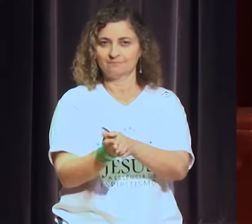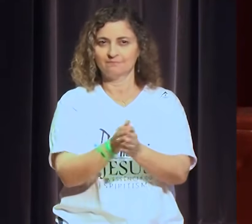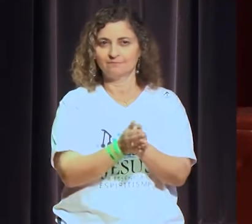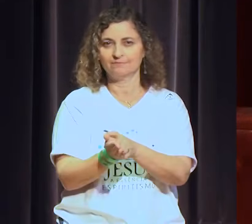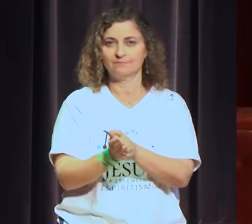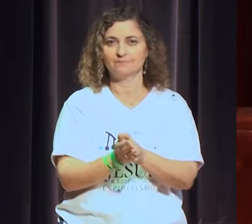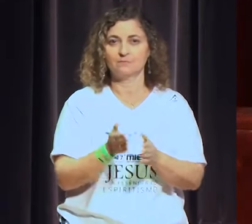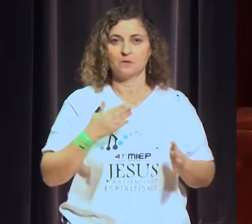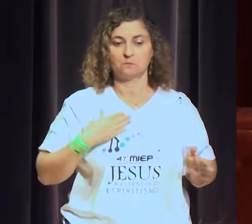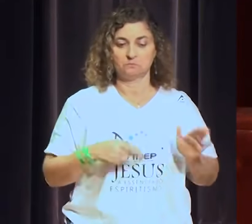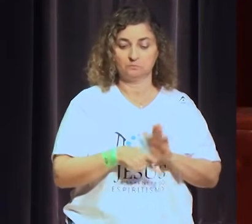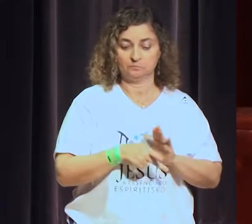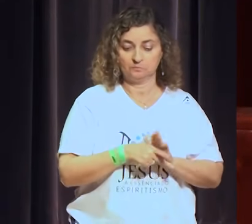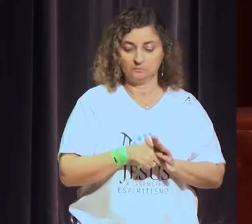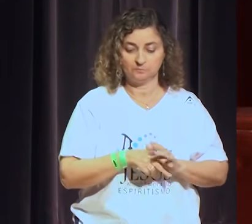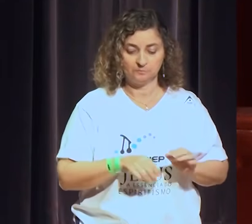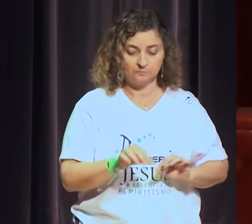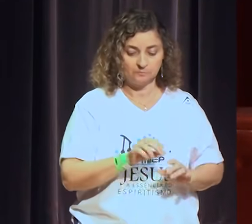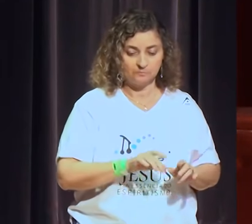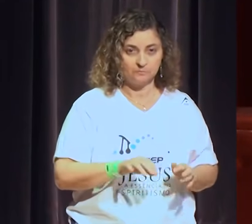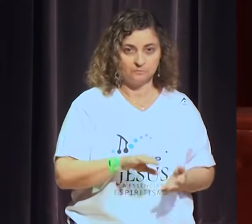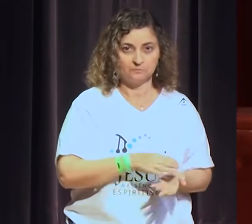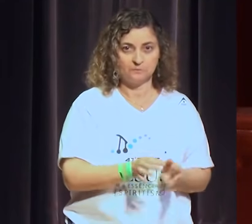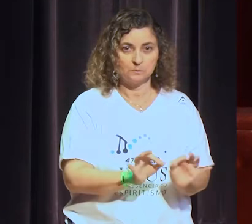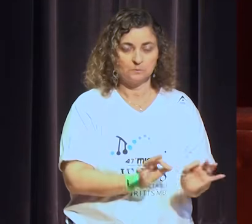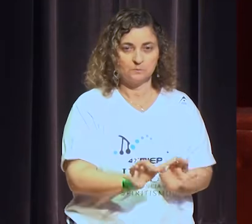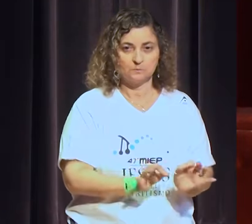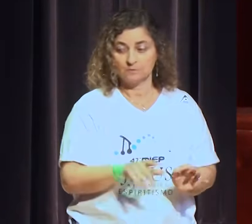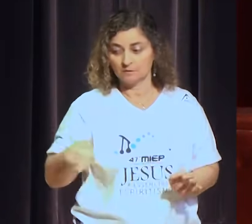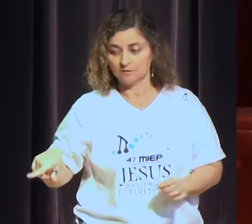Nós vamos fazer duas tapioca. A minha